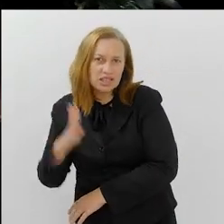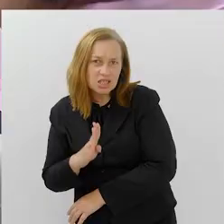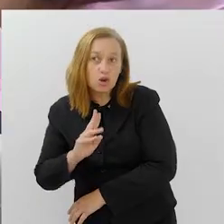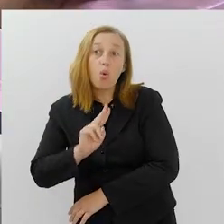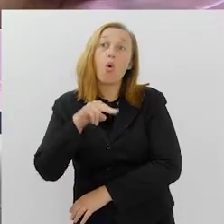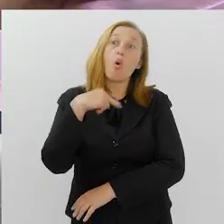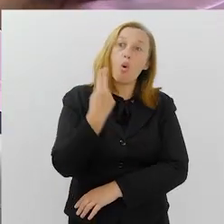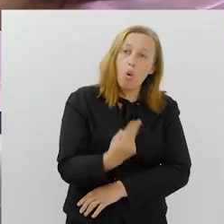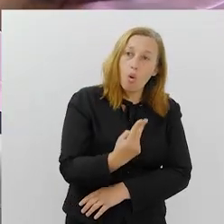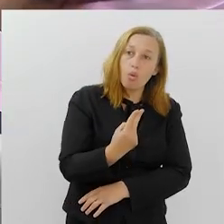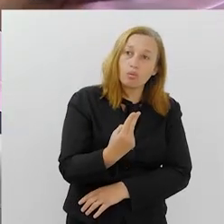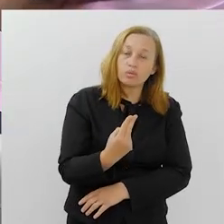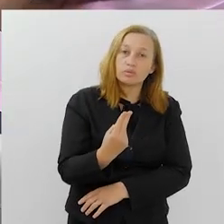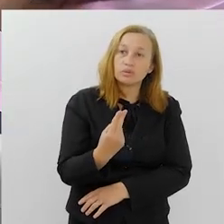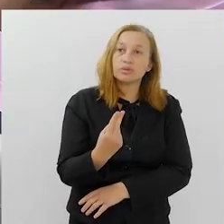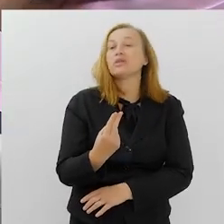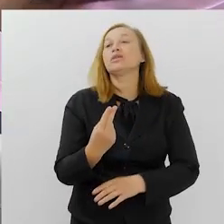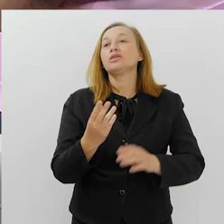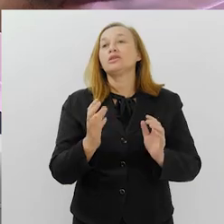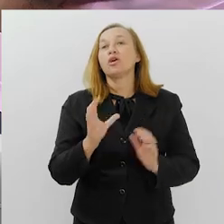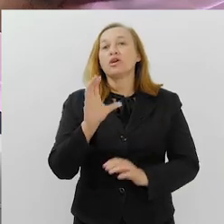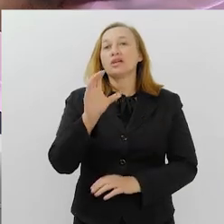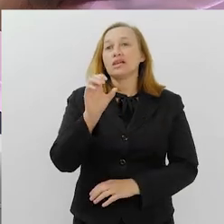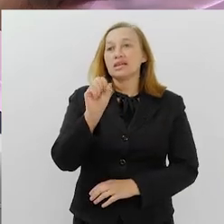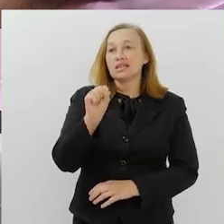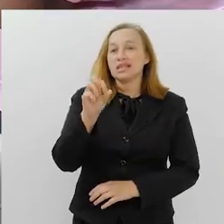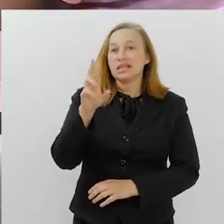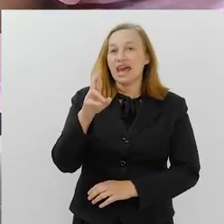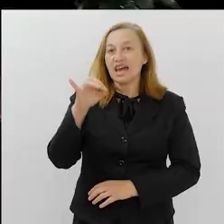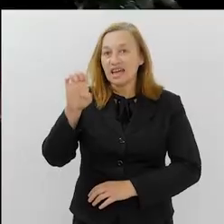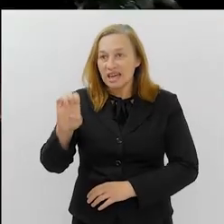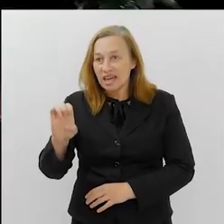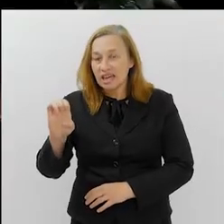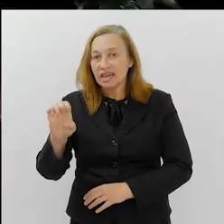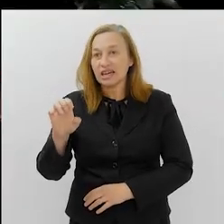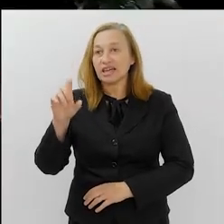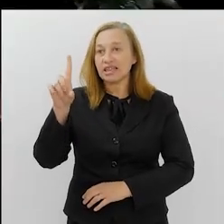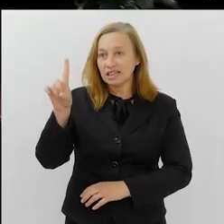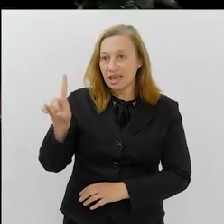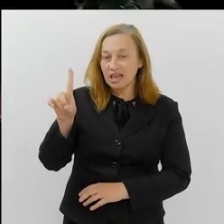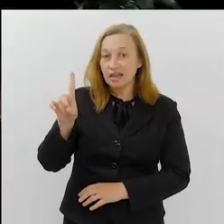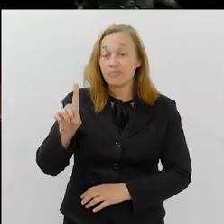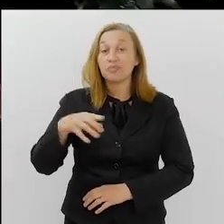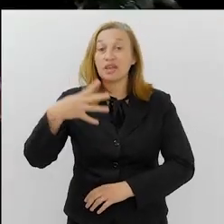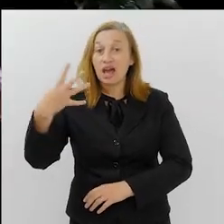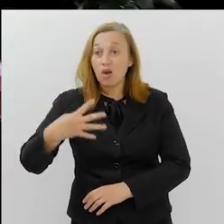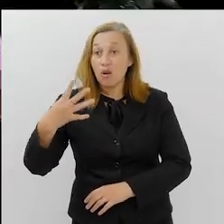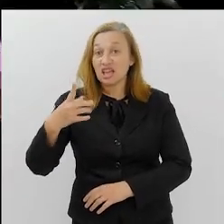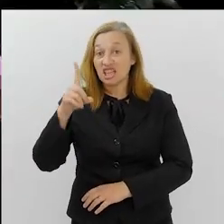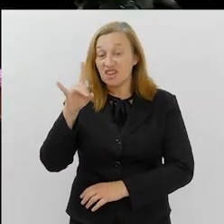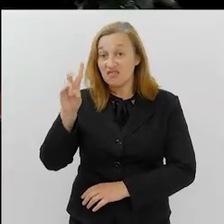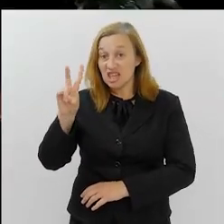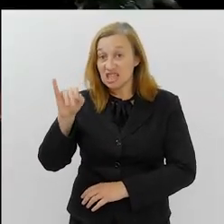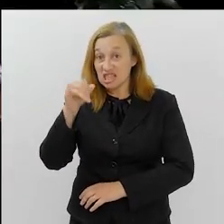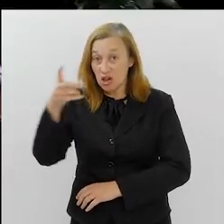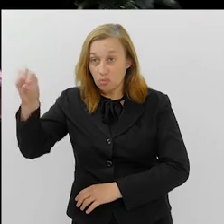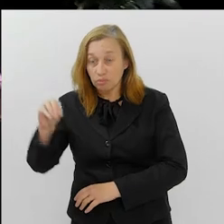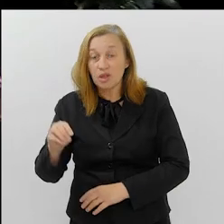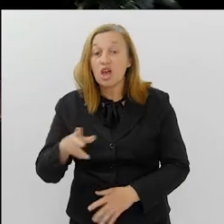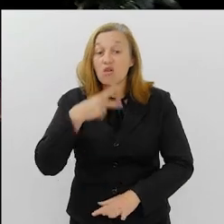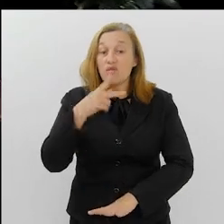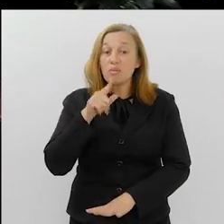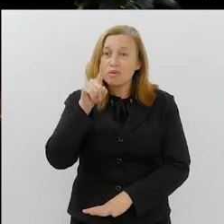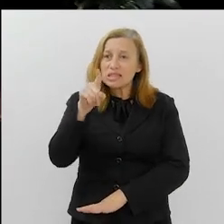Copa do Brasil ou para a Série D do Campeonato Brasileiro. Isso, né? A Série D, que é a quarta divisão. Aí eu falo para